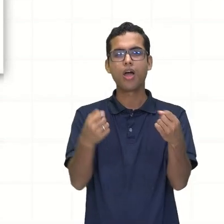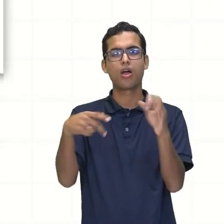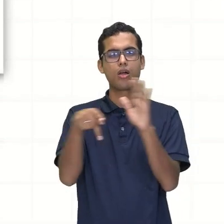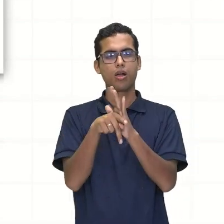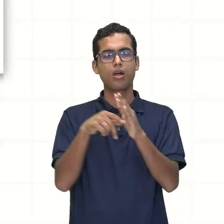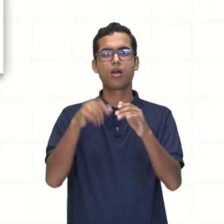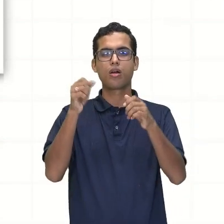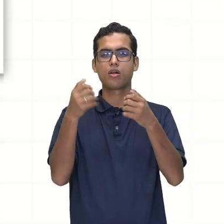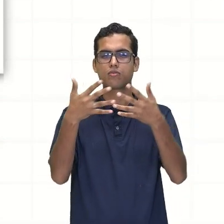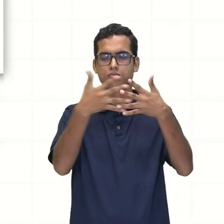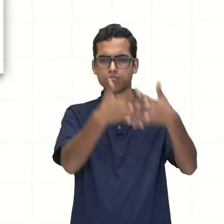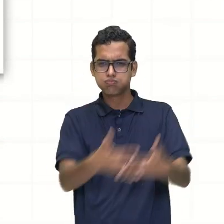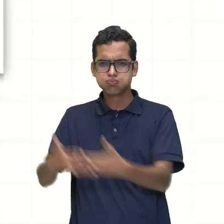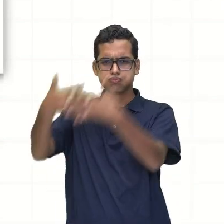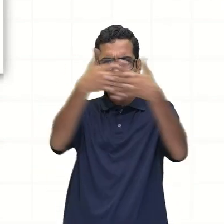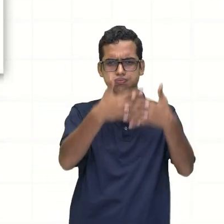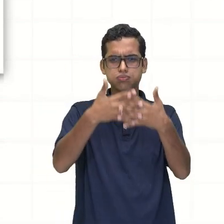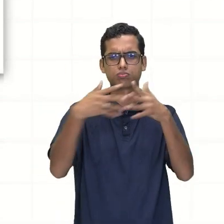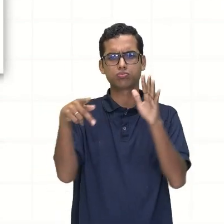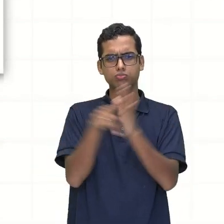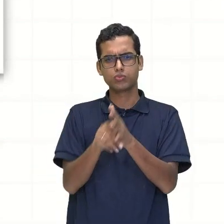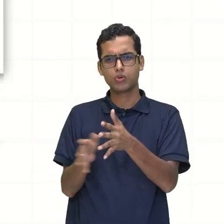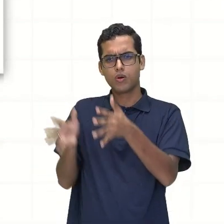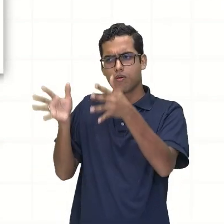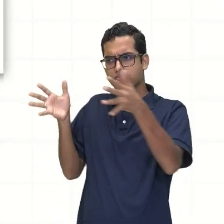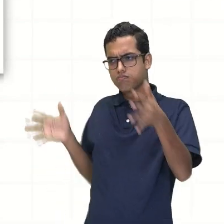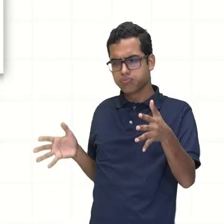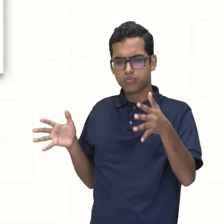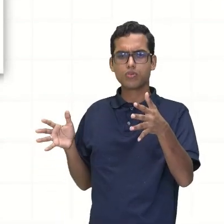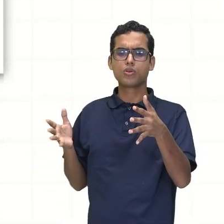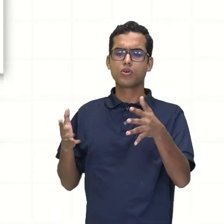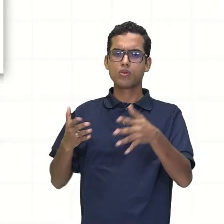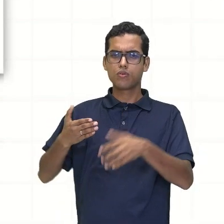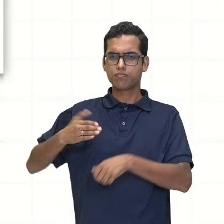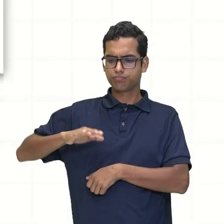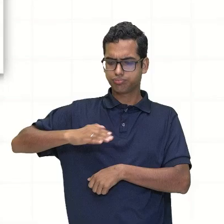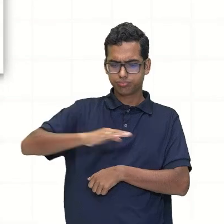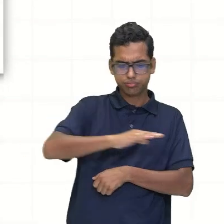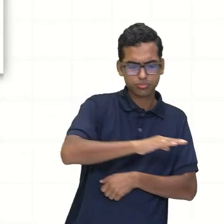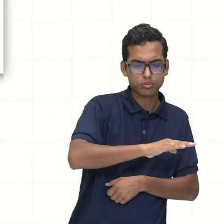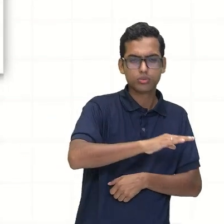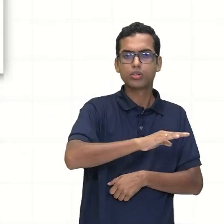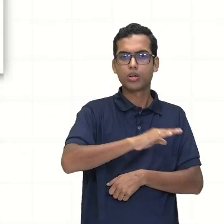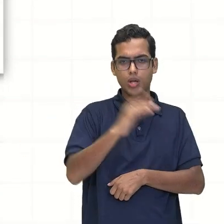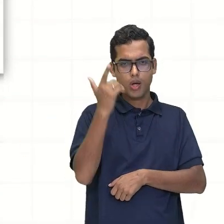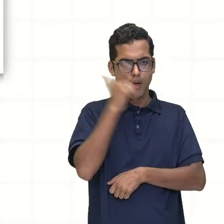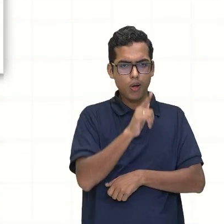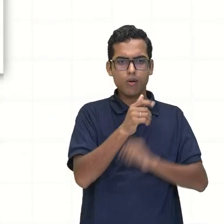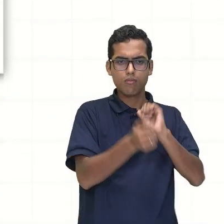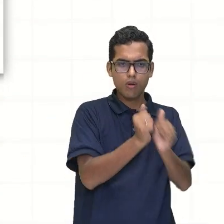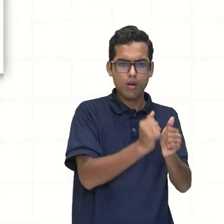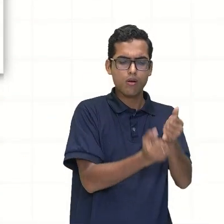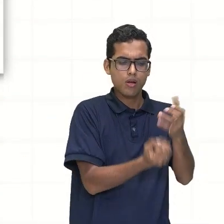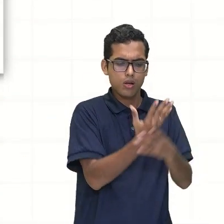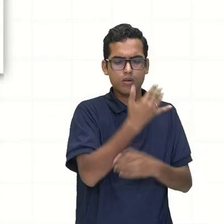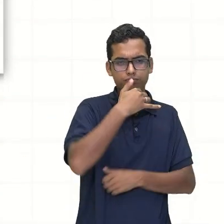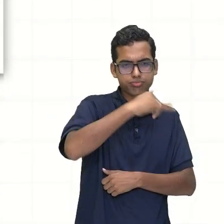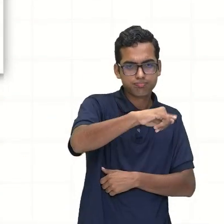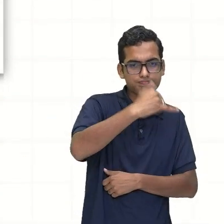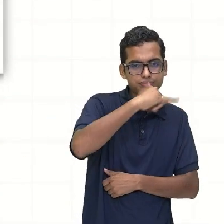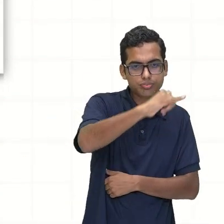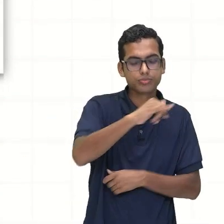aí na imagem, até porque esse volume pequeno, a gente vai ter uma grande quantidade de energia. E também